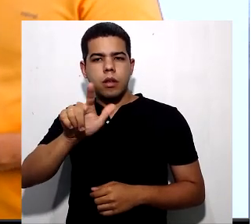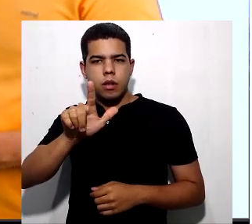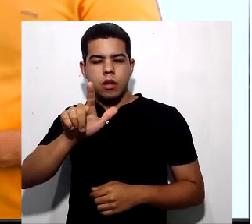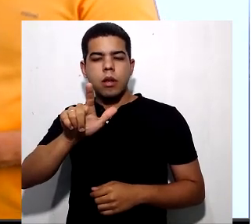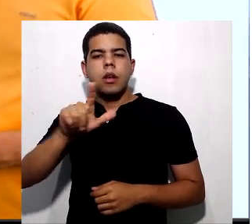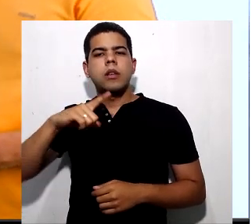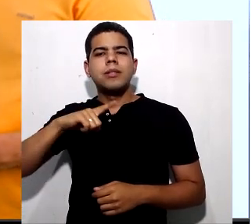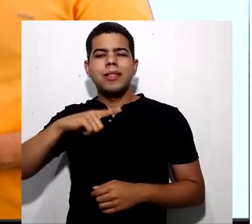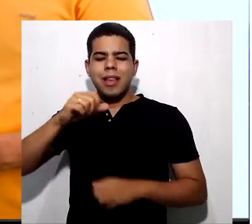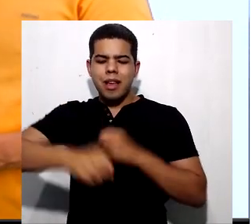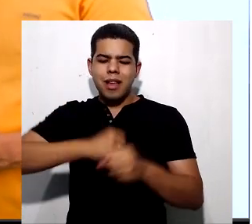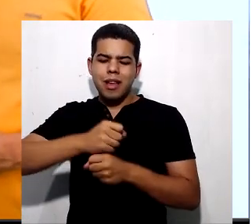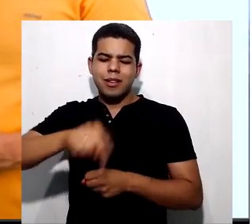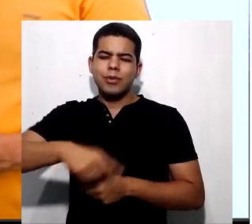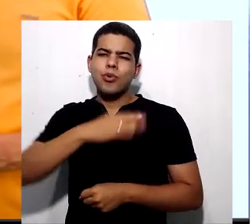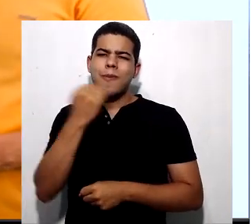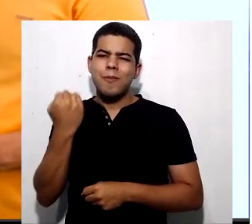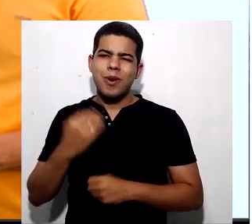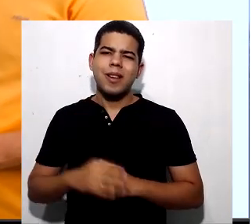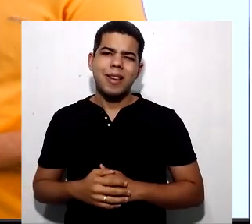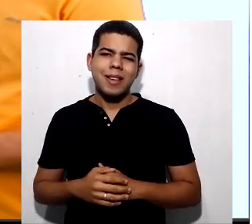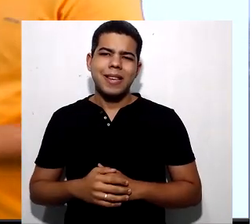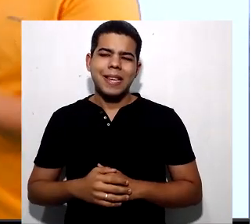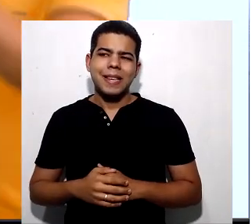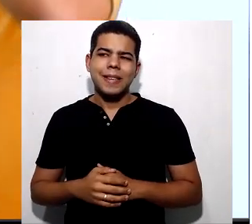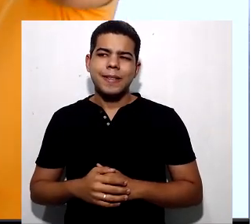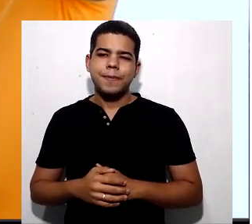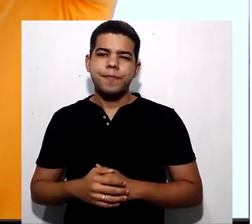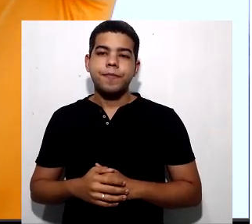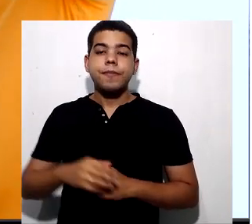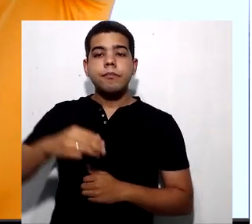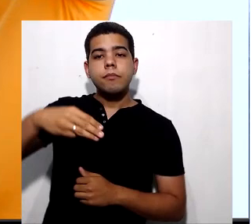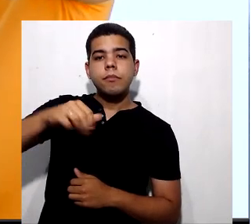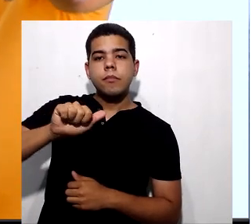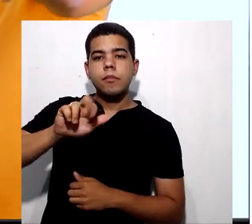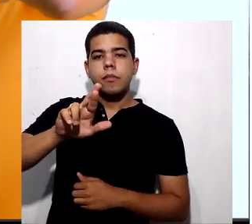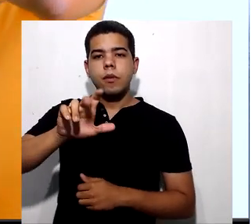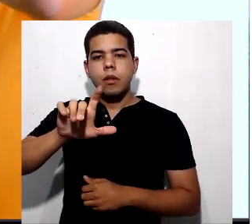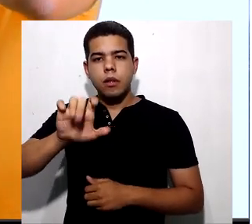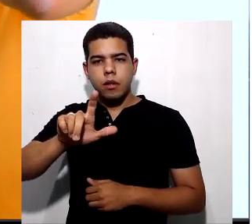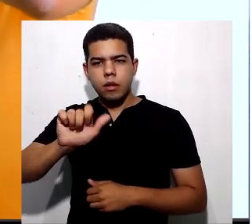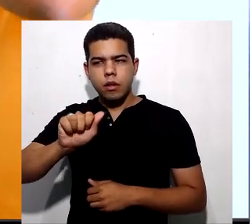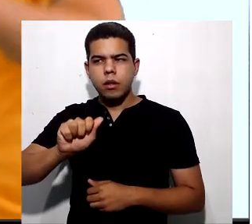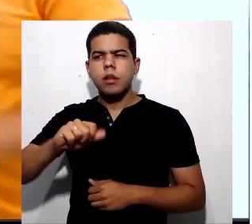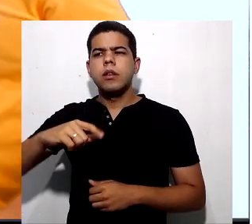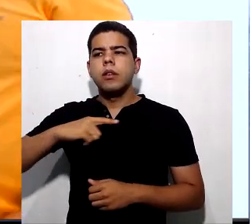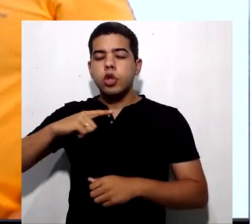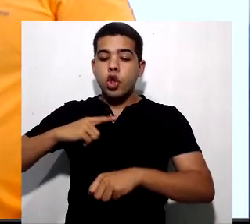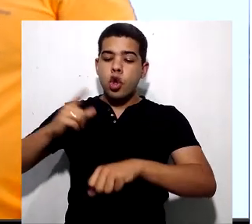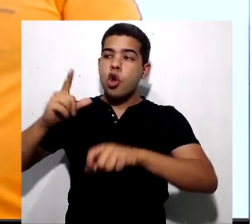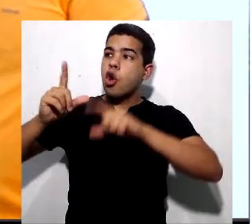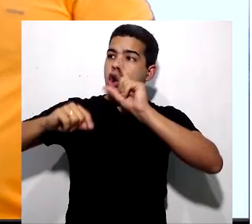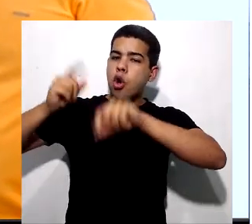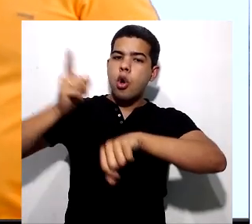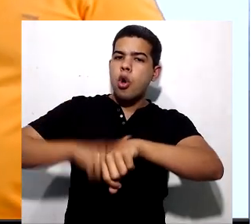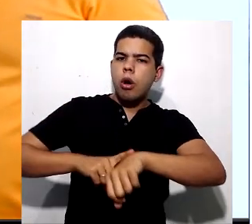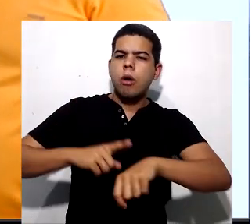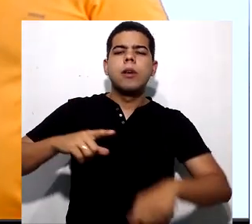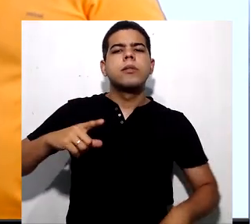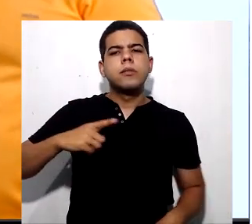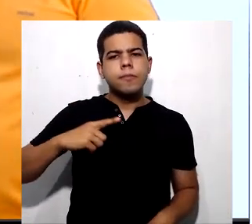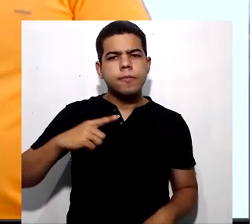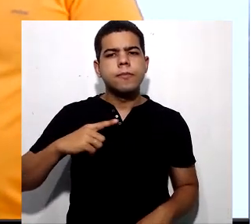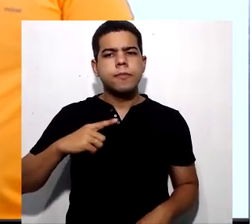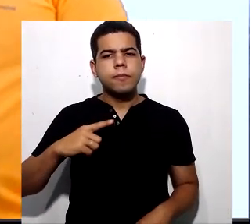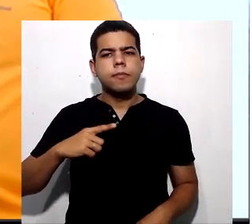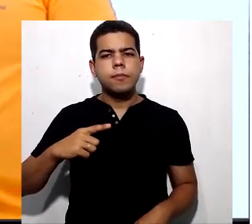atriz paraibana, pela brilhante apresentação que ela fez do filme A Hora da Estrela. Ela recebe no Festival